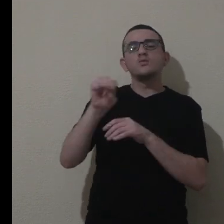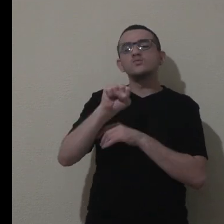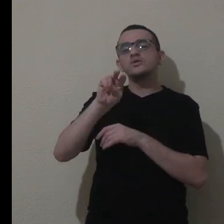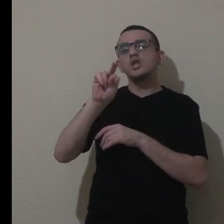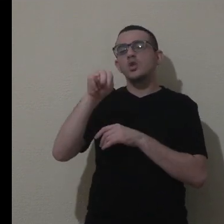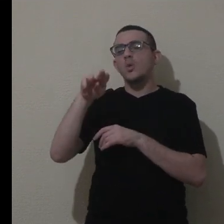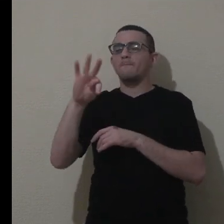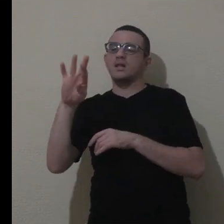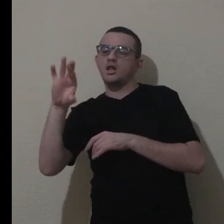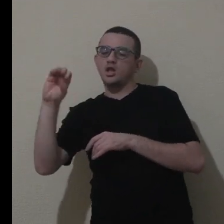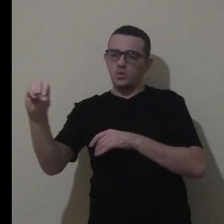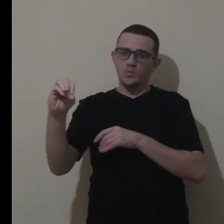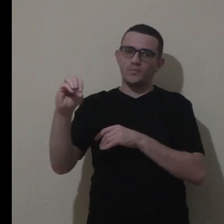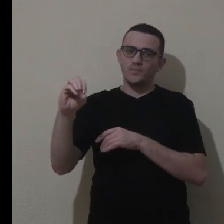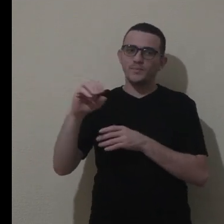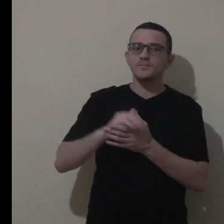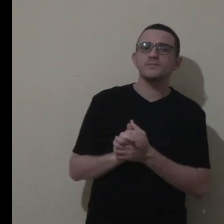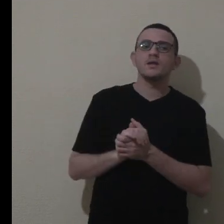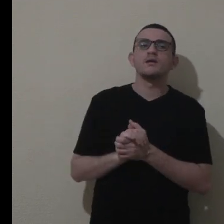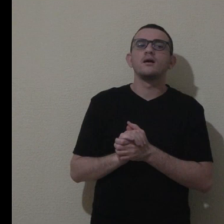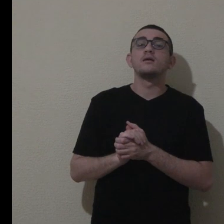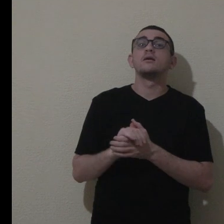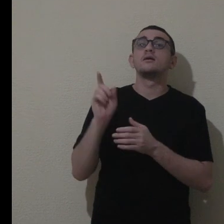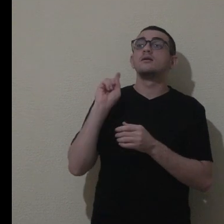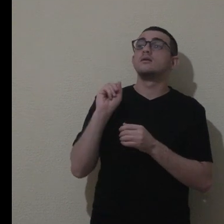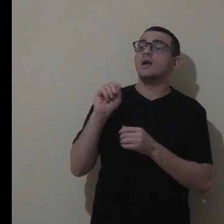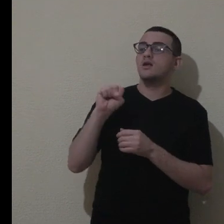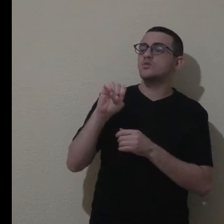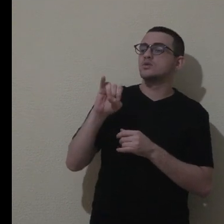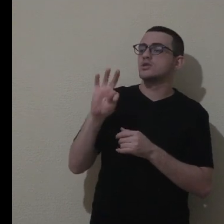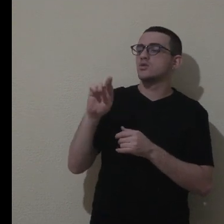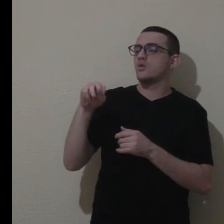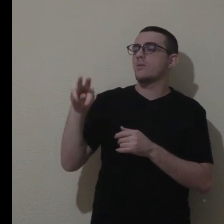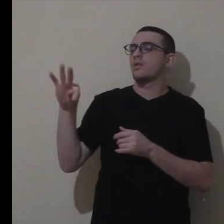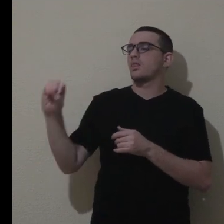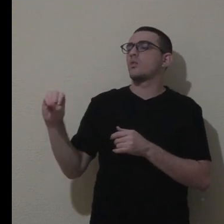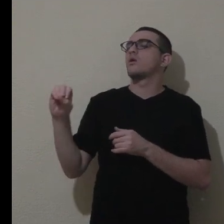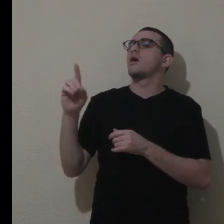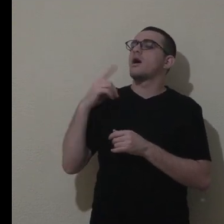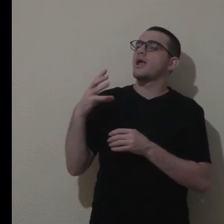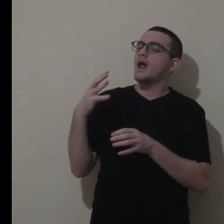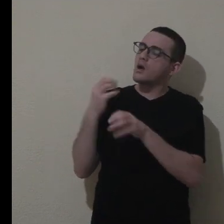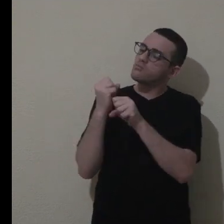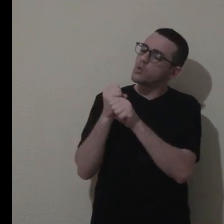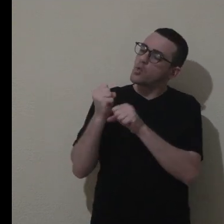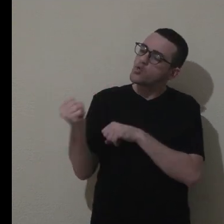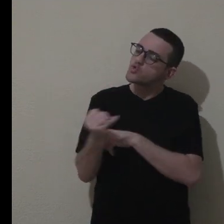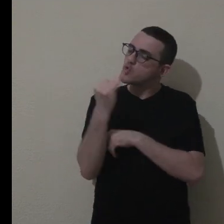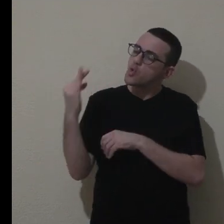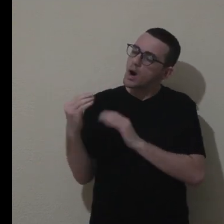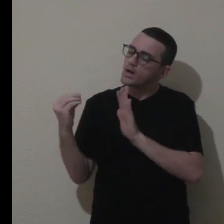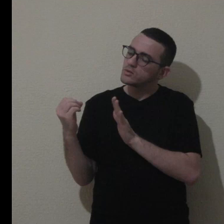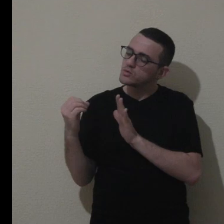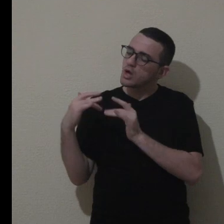num citômetro de fluxo. Bacana, né? Entendeu agora? E daí, passando no citômetro de fluxo, ela contou quantos